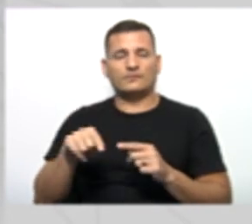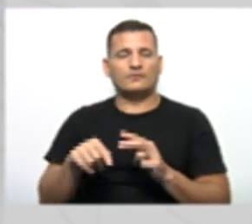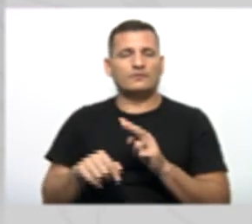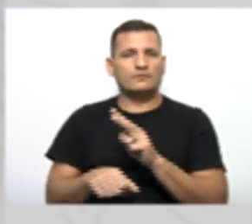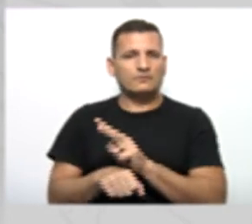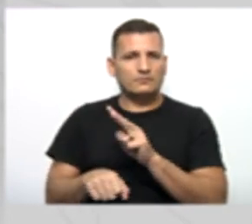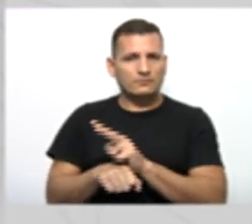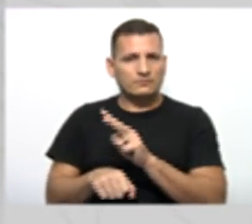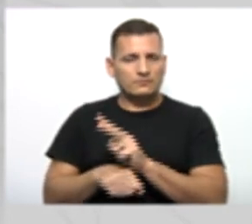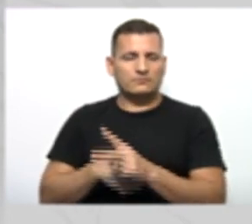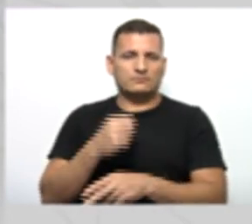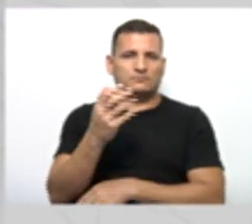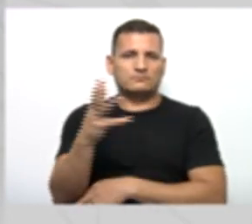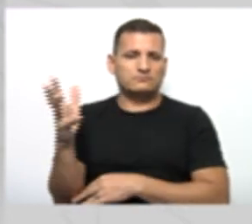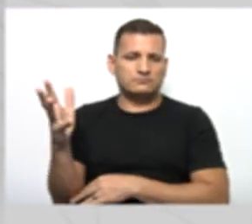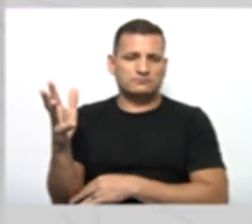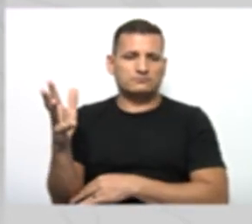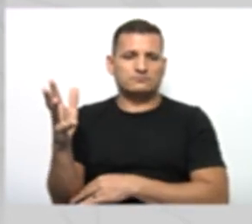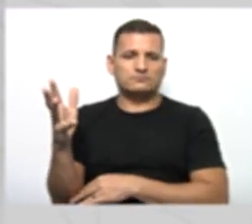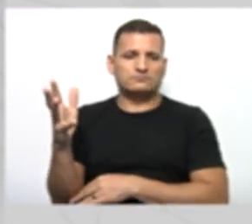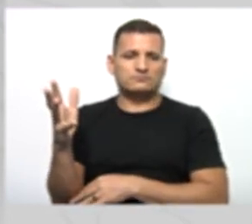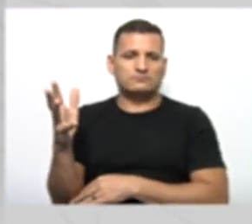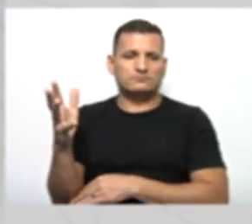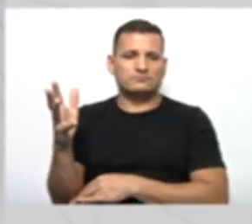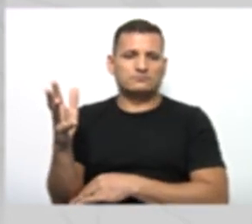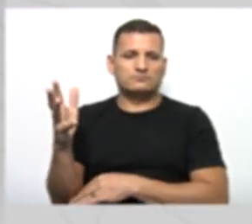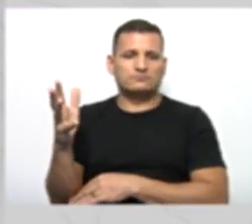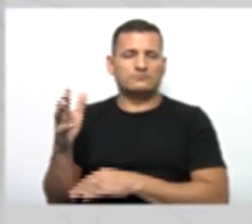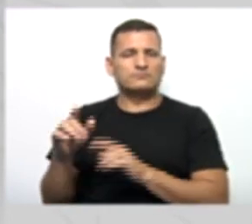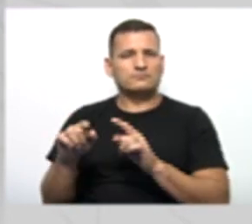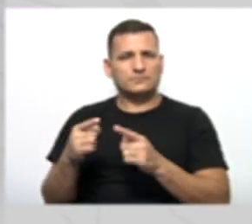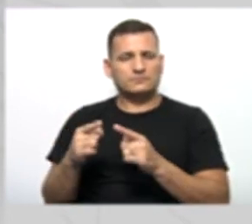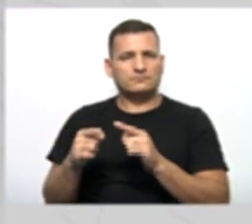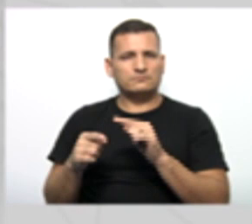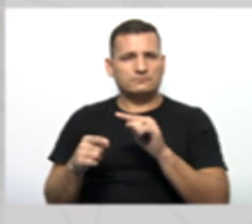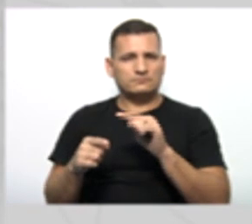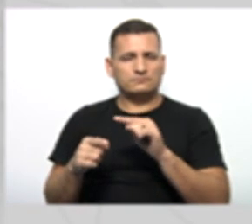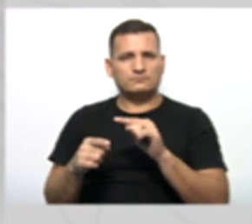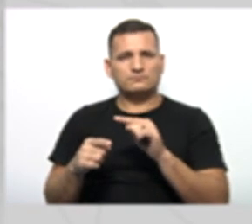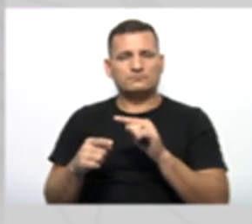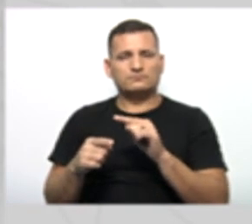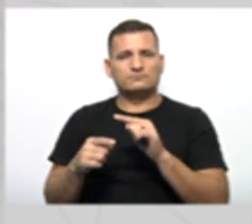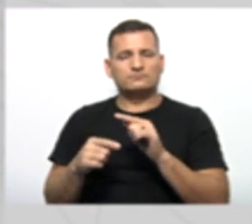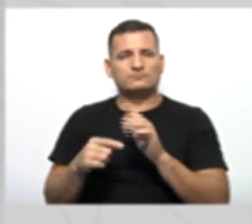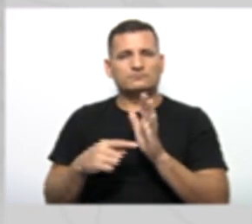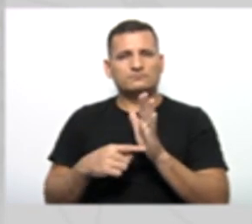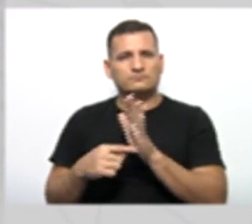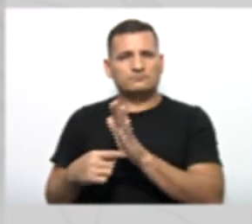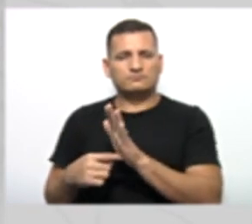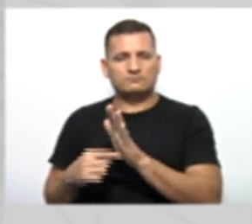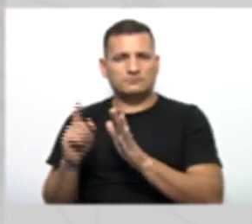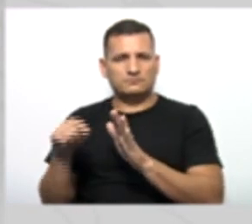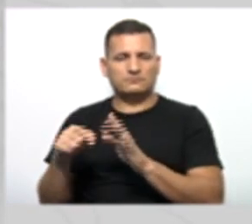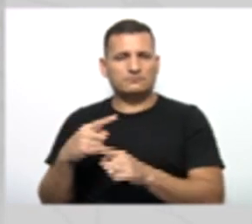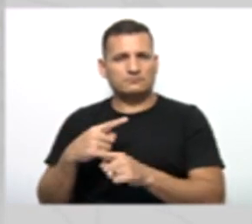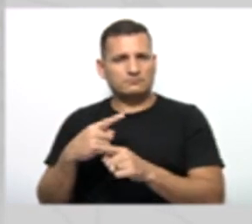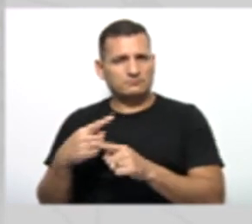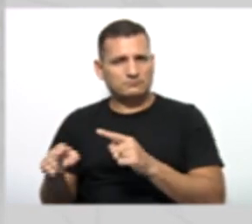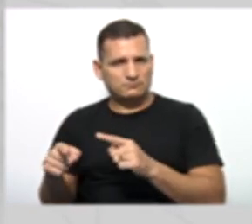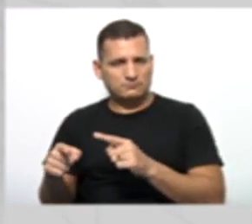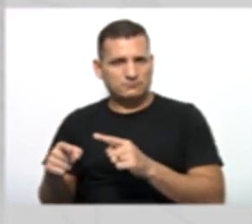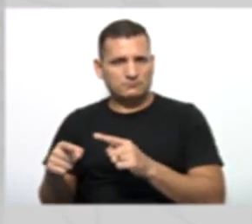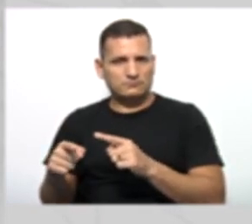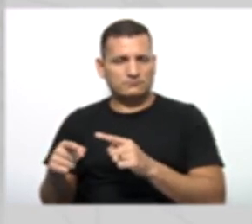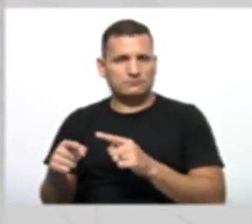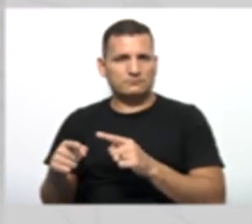preservação do ambiental. Mas será que essa contribuição vem através de impedir que atividades